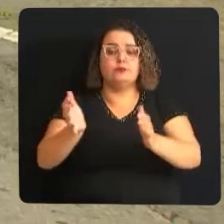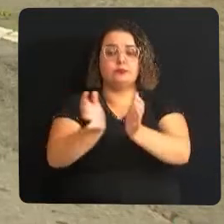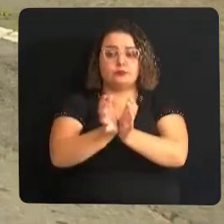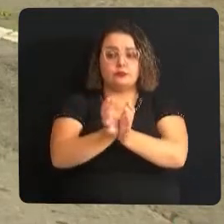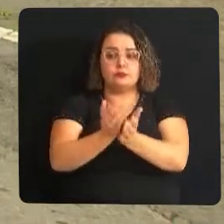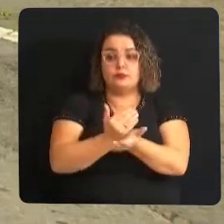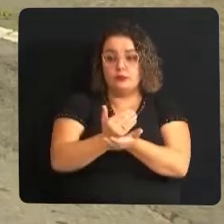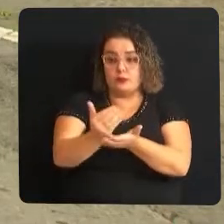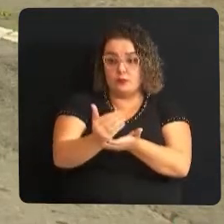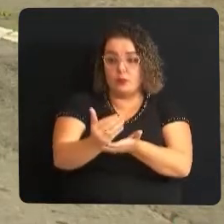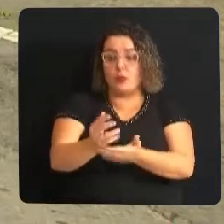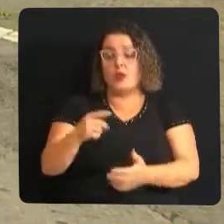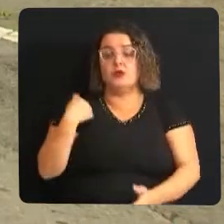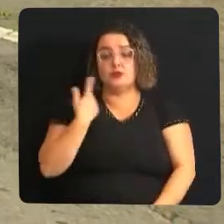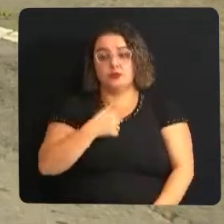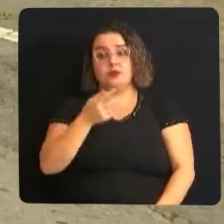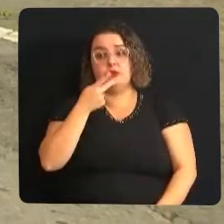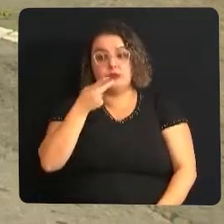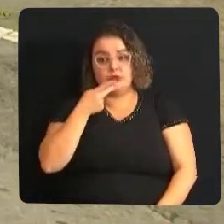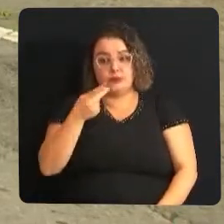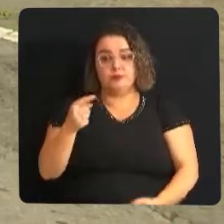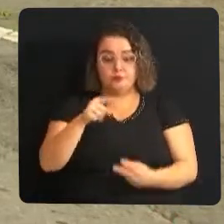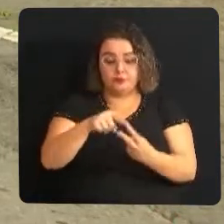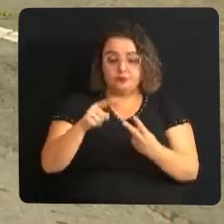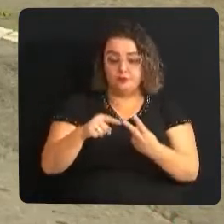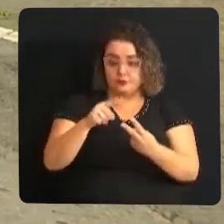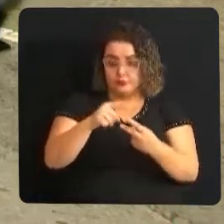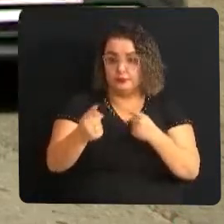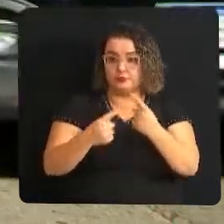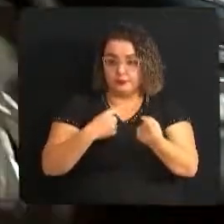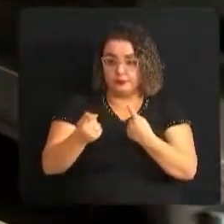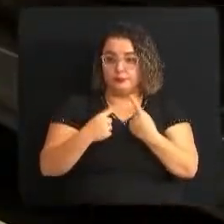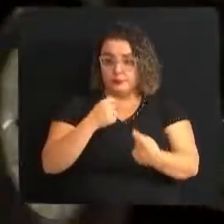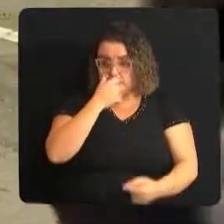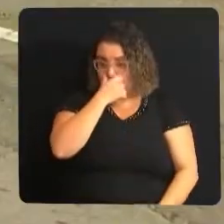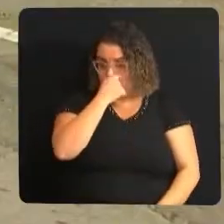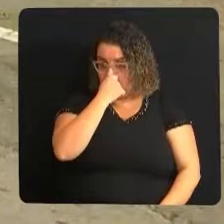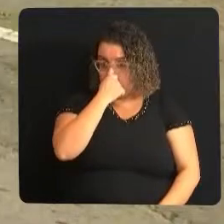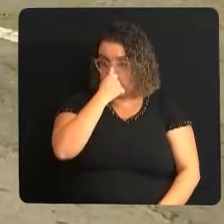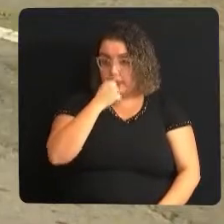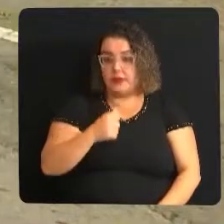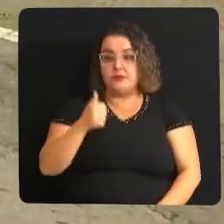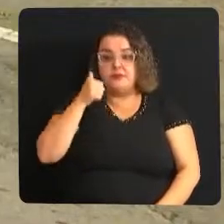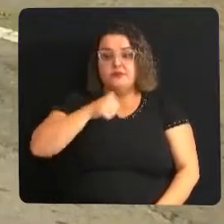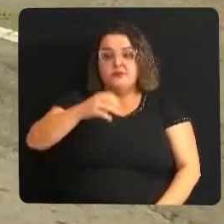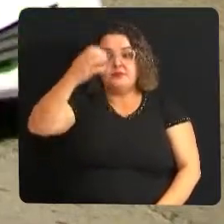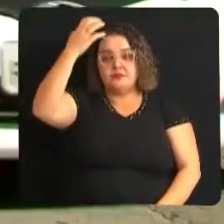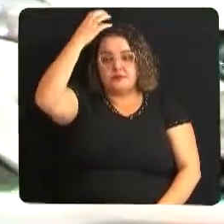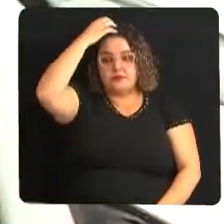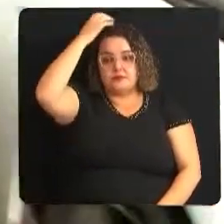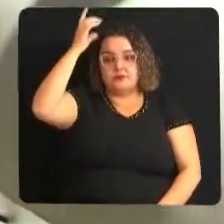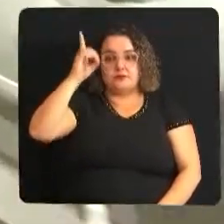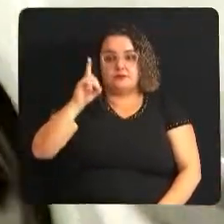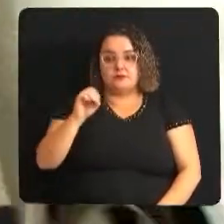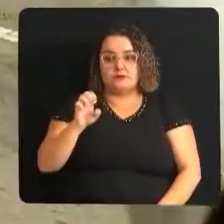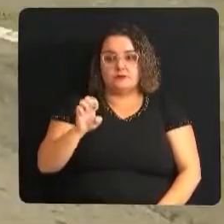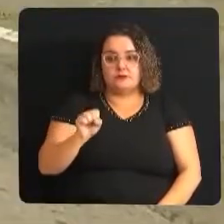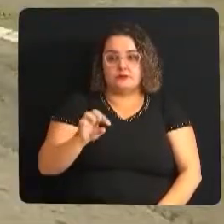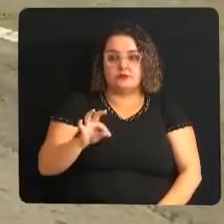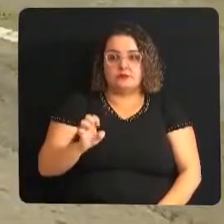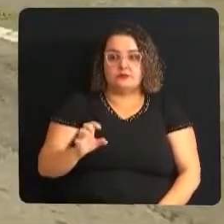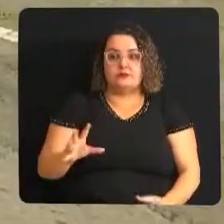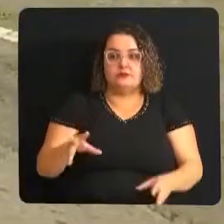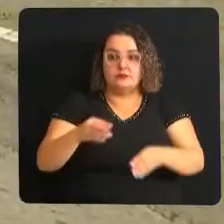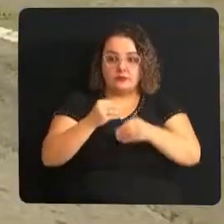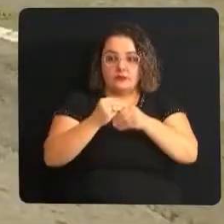comissão iniciou, nós citamos essas duas avenidas, a Princesa do Oeste, complementando com a Norte-Sul,